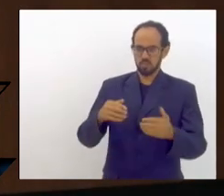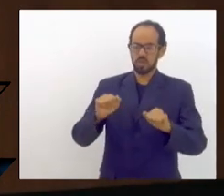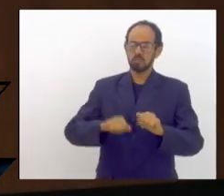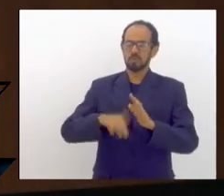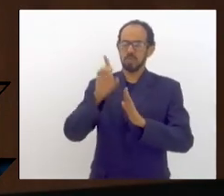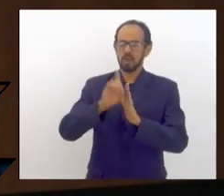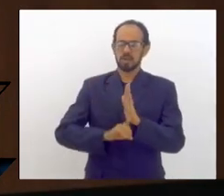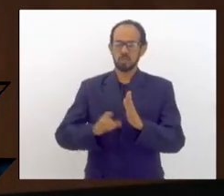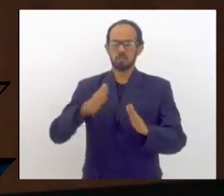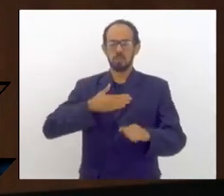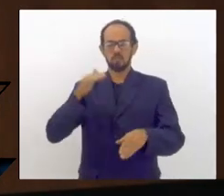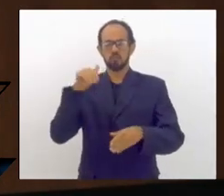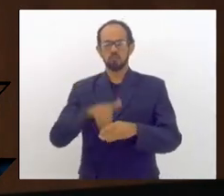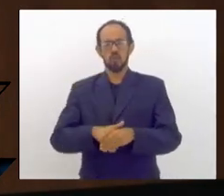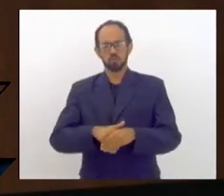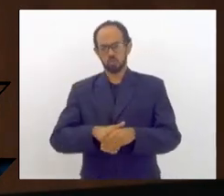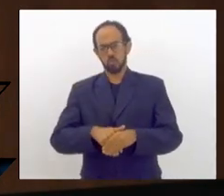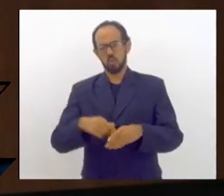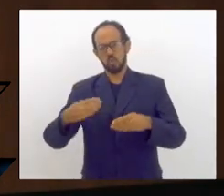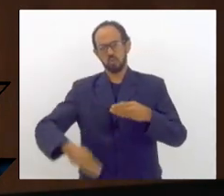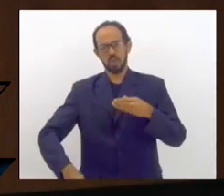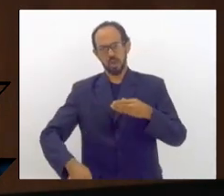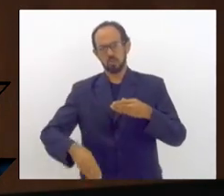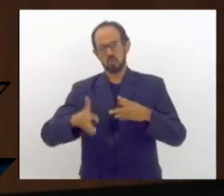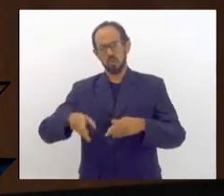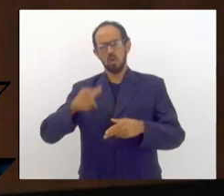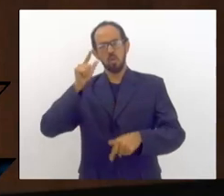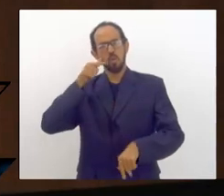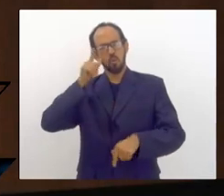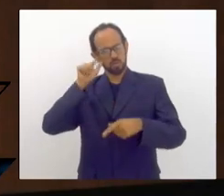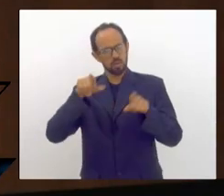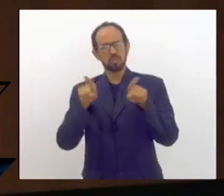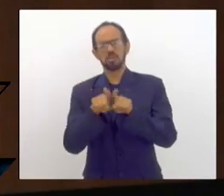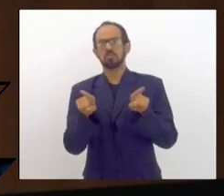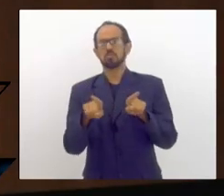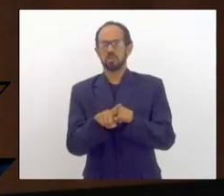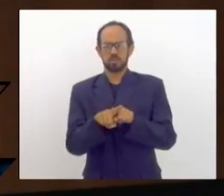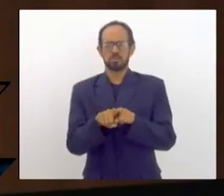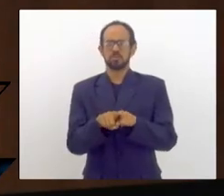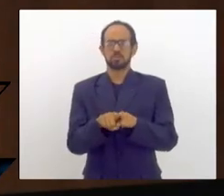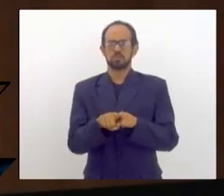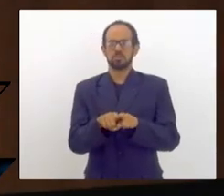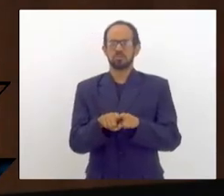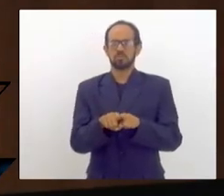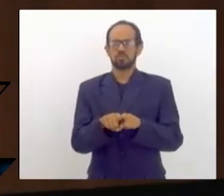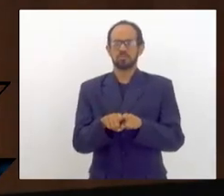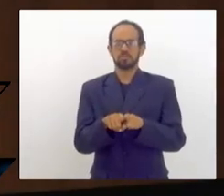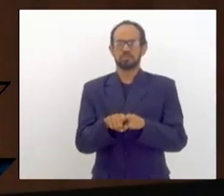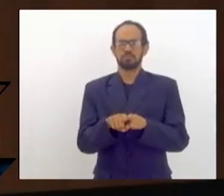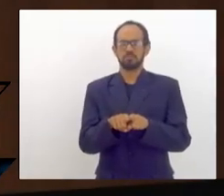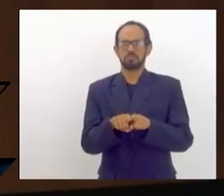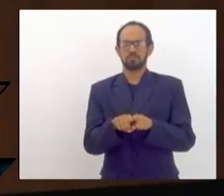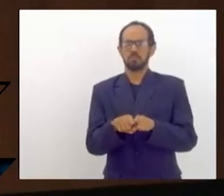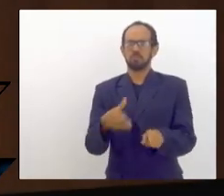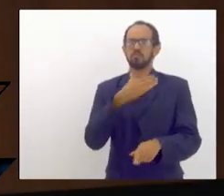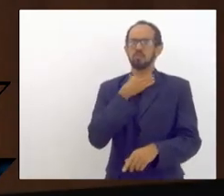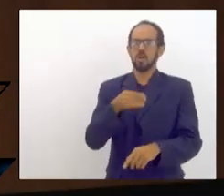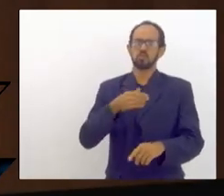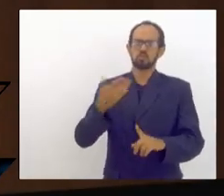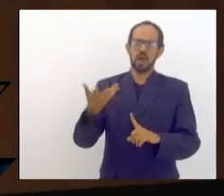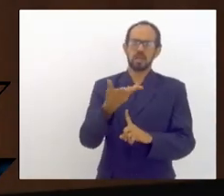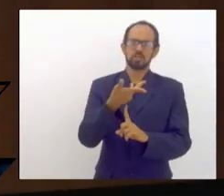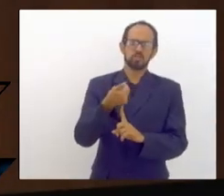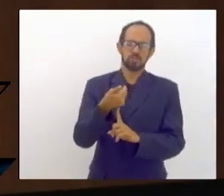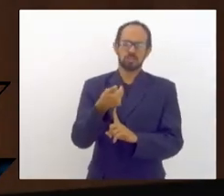do meu voto contrário, assim como ontem votei contrário a uma pseudo-artista